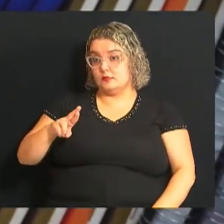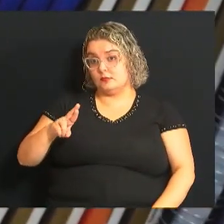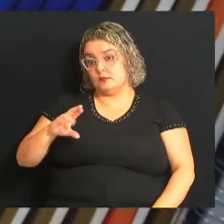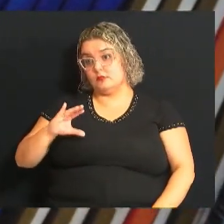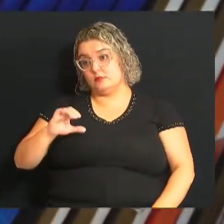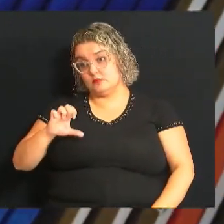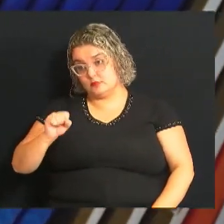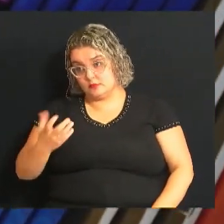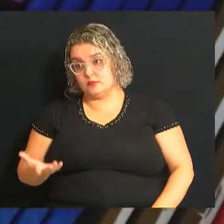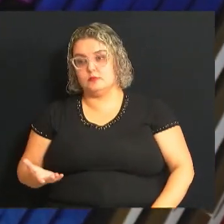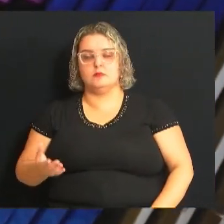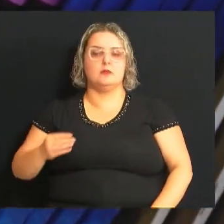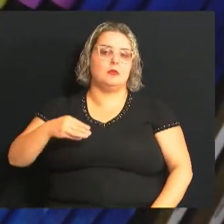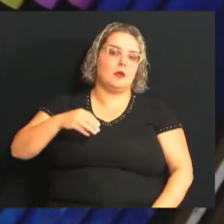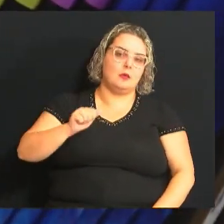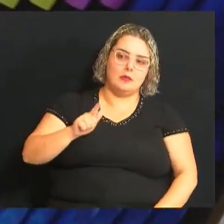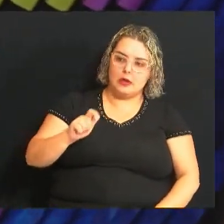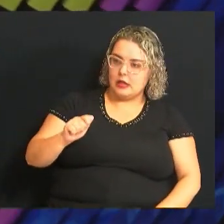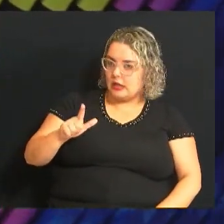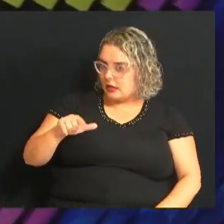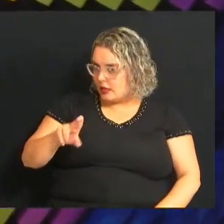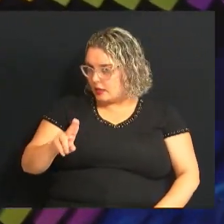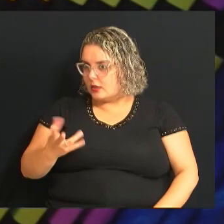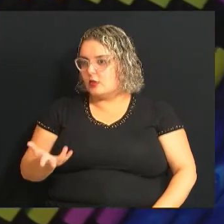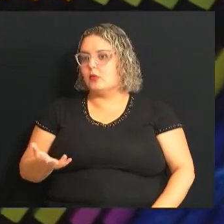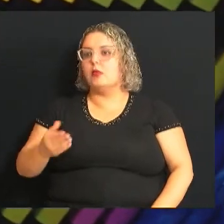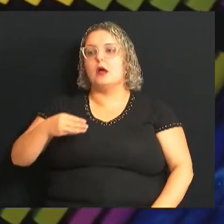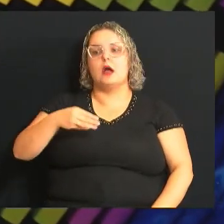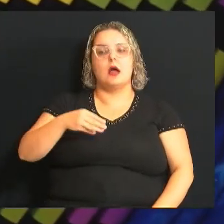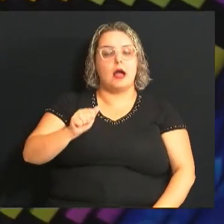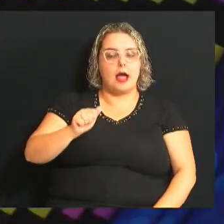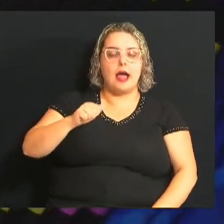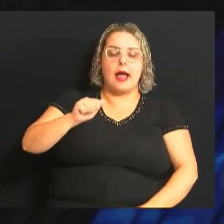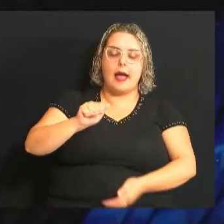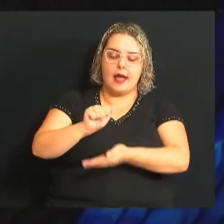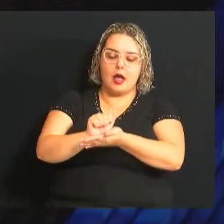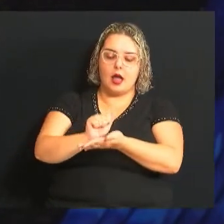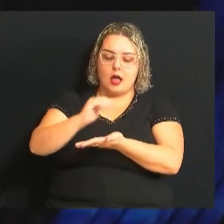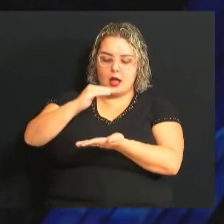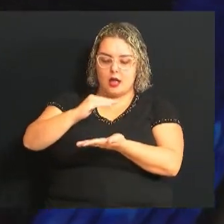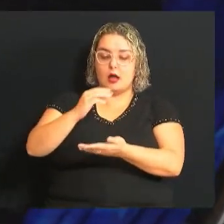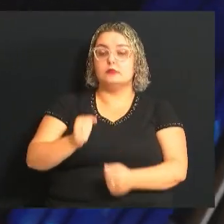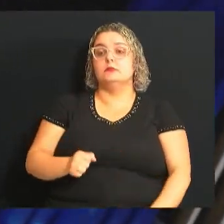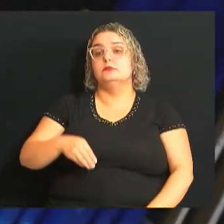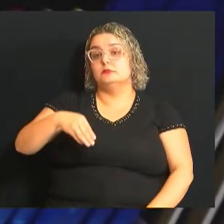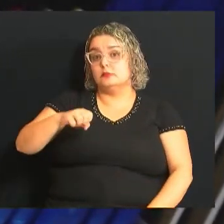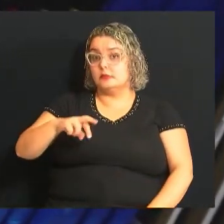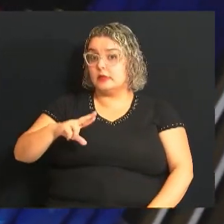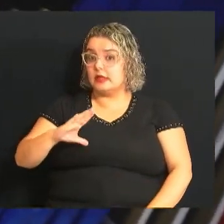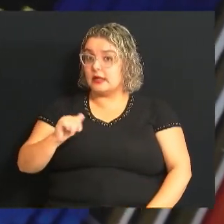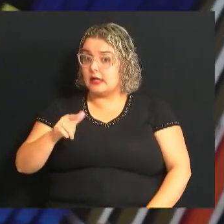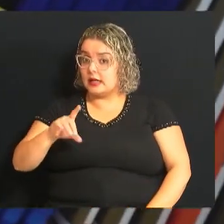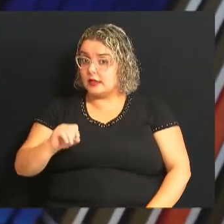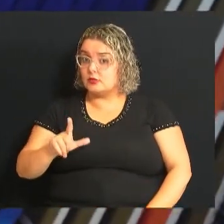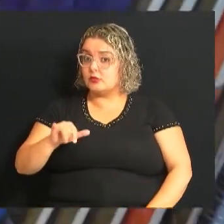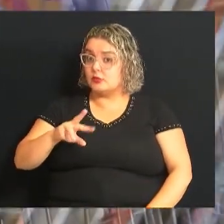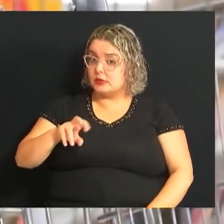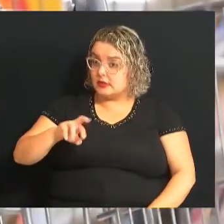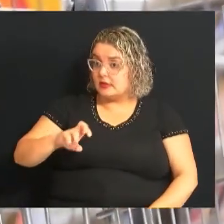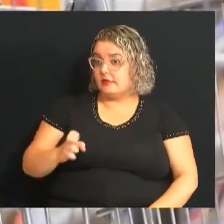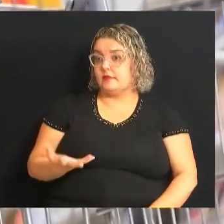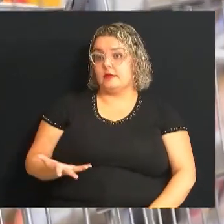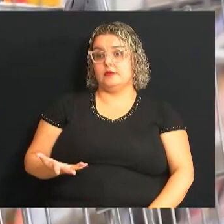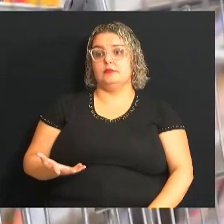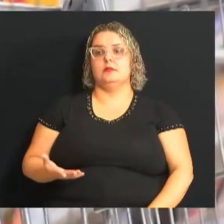Como Magalu, como Americanas, como Mercado Livre. Então, as famílias podem ir